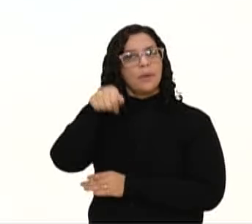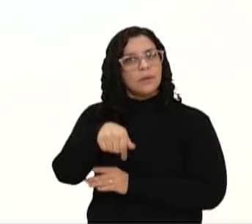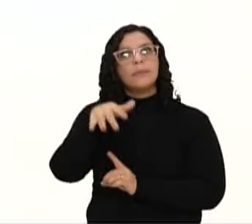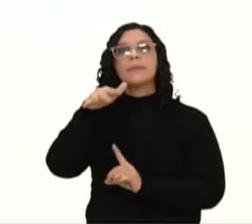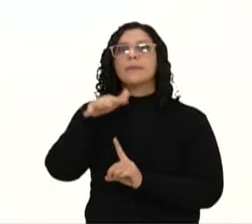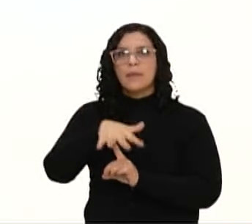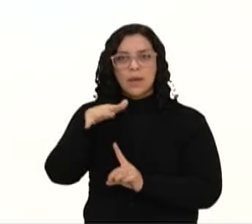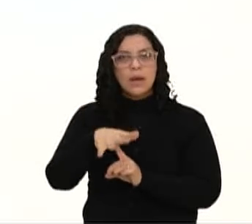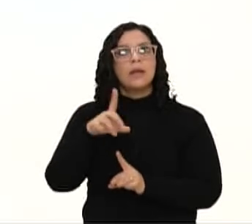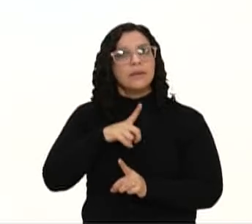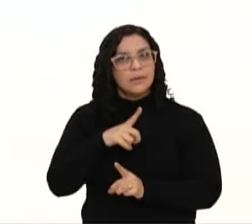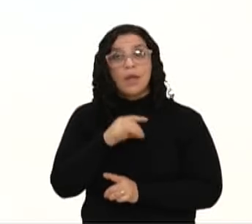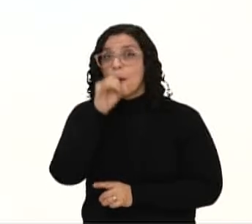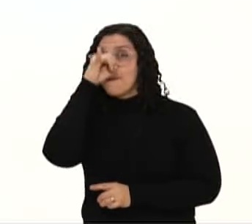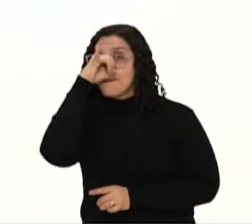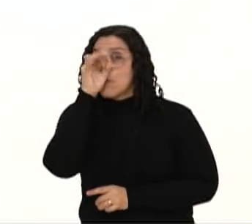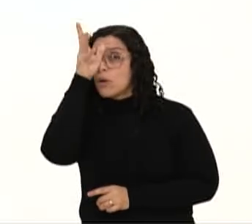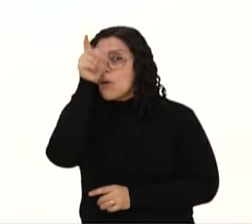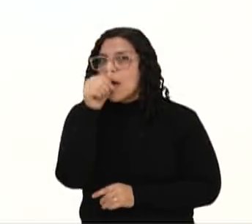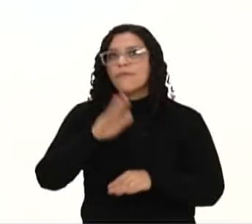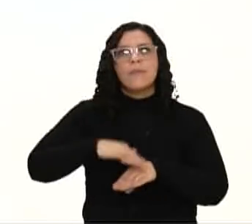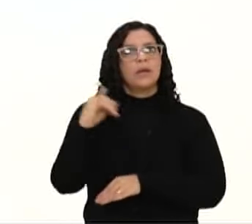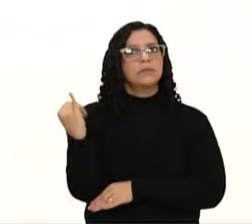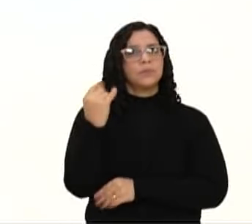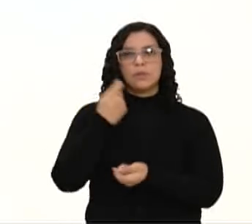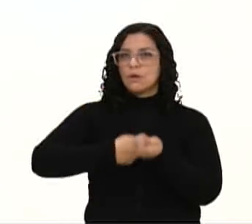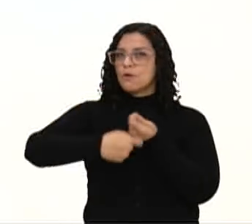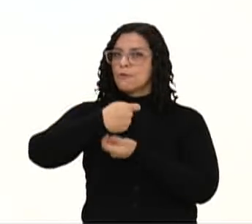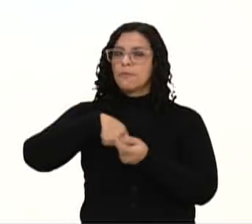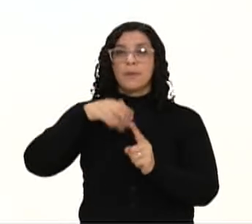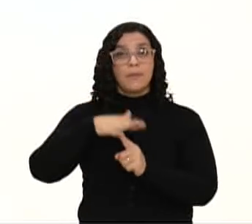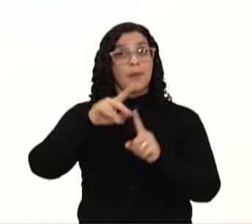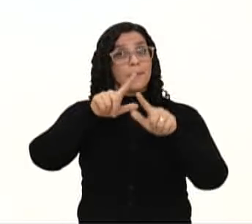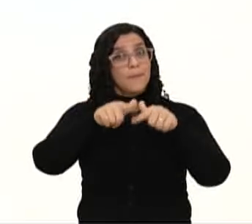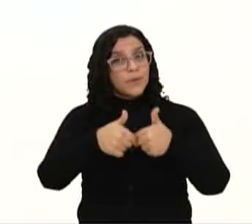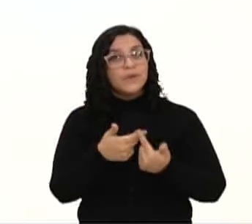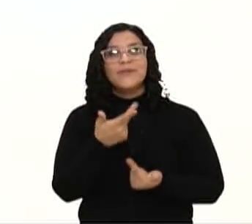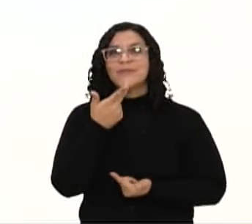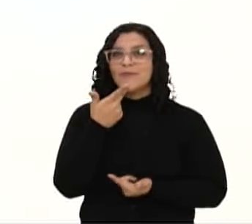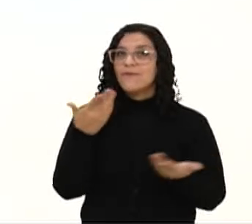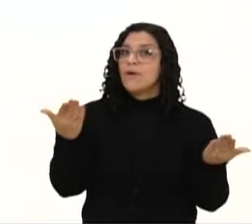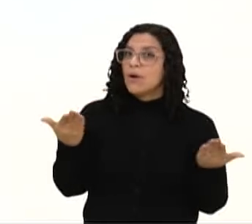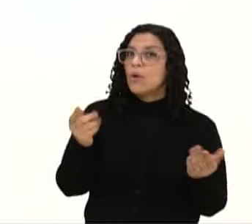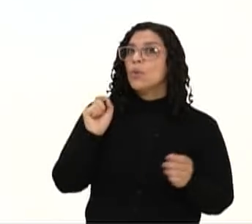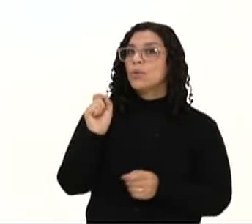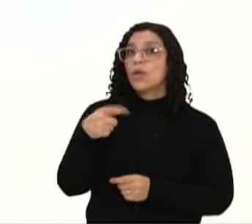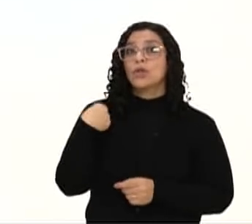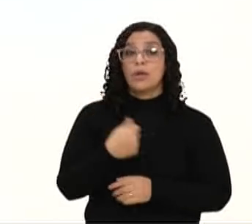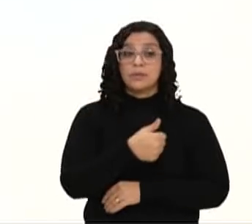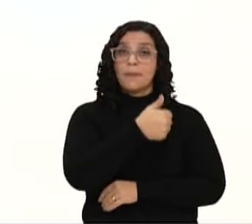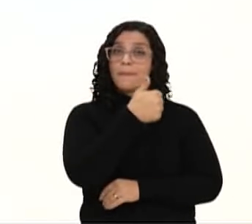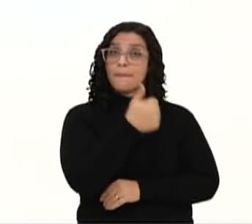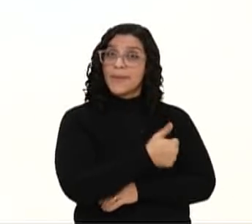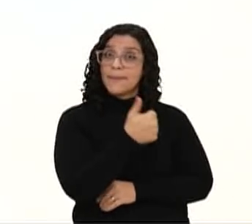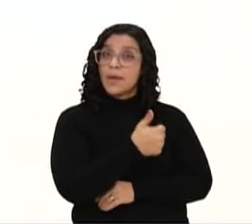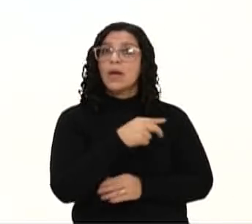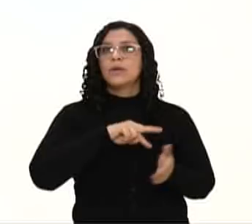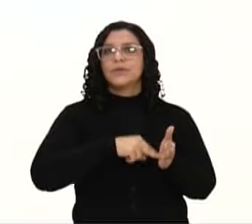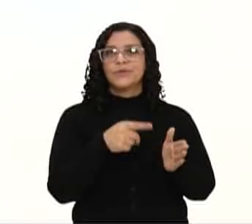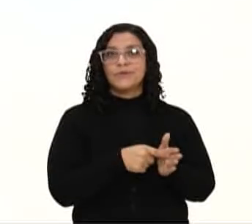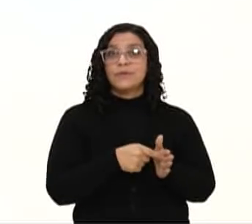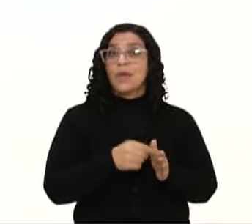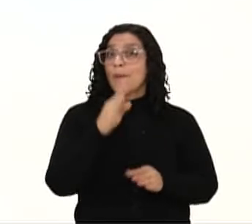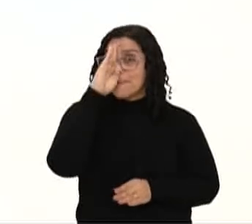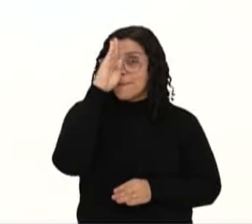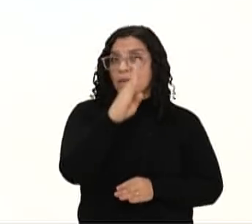aves, também extremamente importante para a nossa economia. Por isso aquele termo lá, que setor primário é o quê? É o